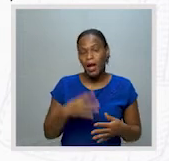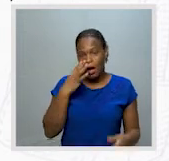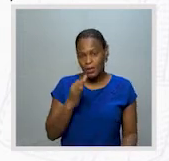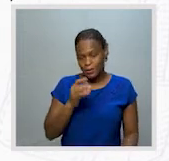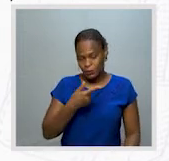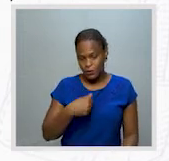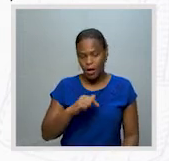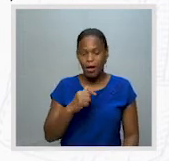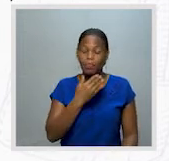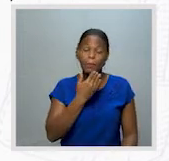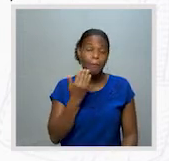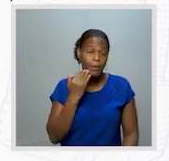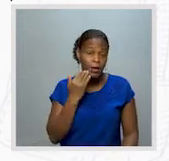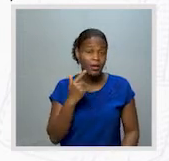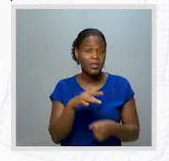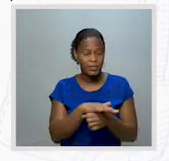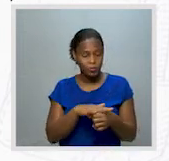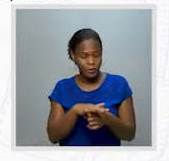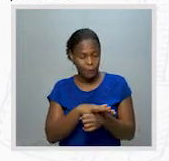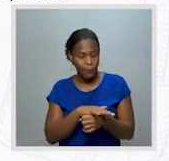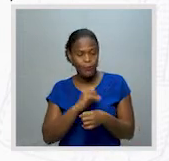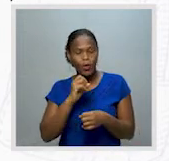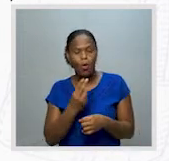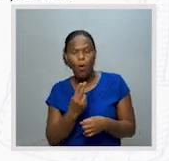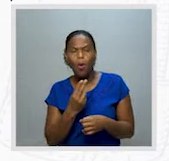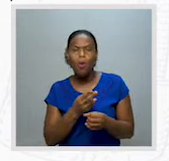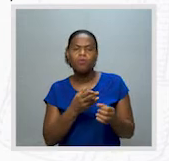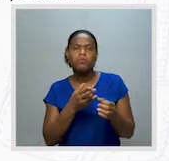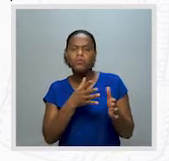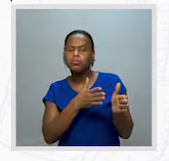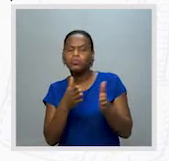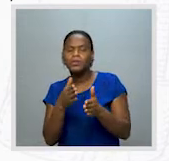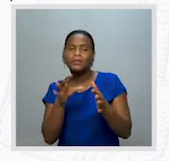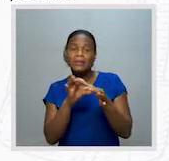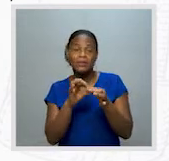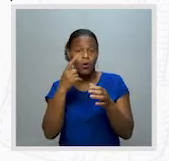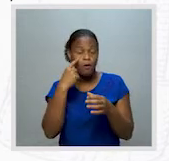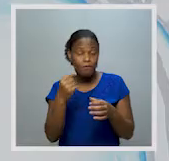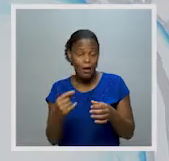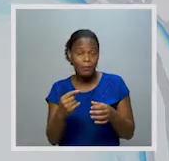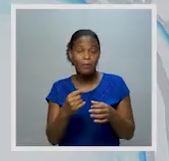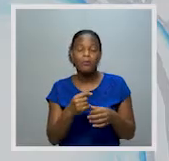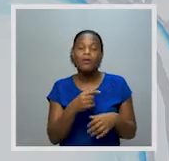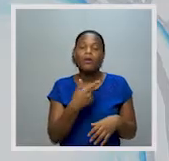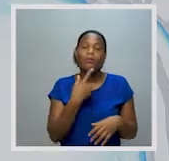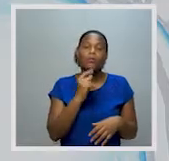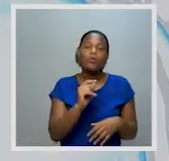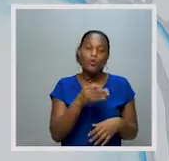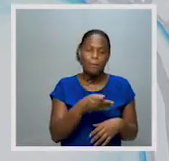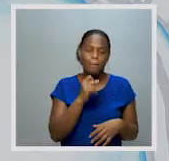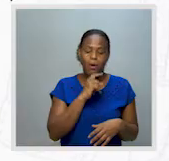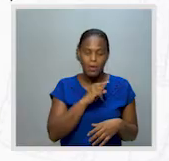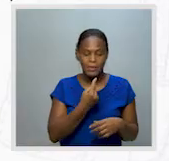que, dependendo da situação ou da posição em relação ao verbo, um pronome pode